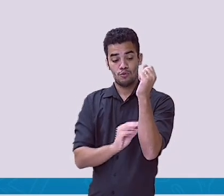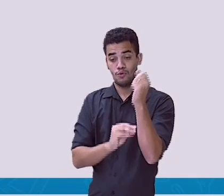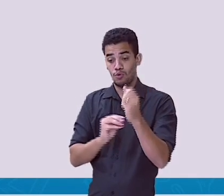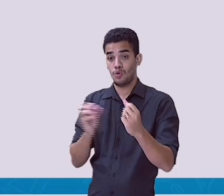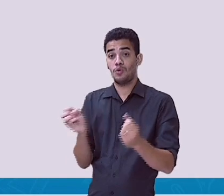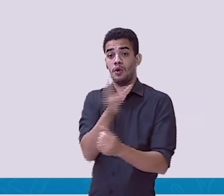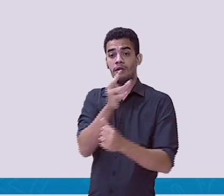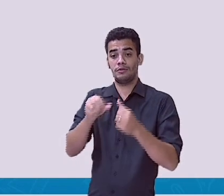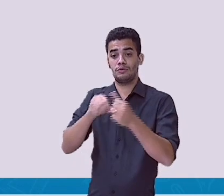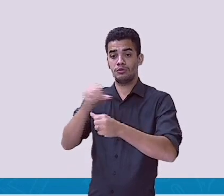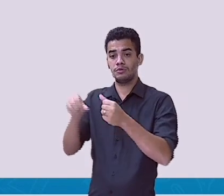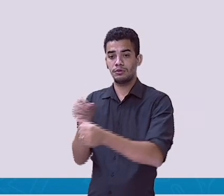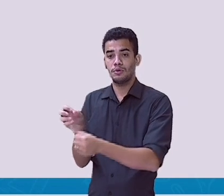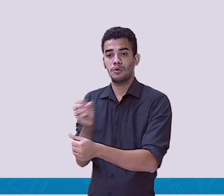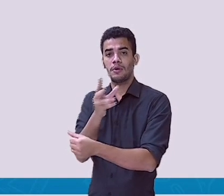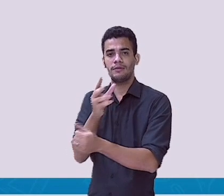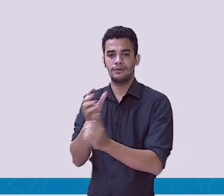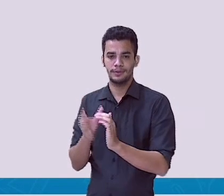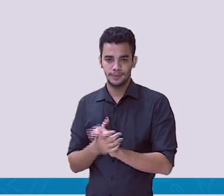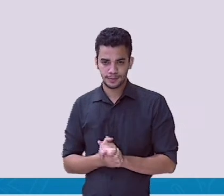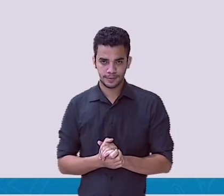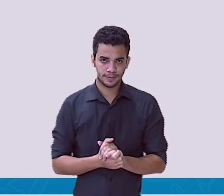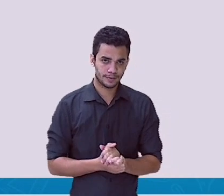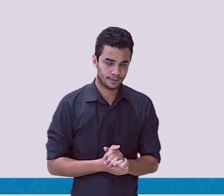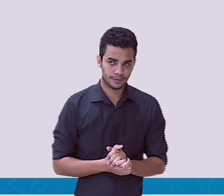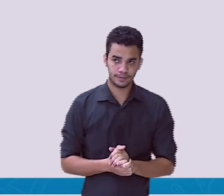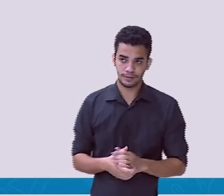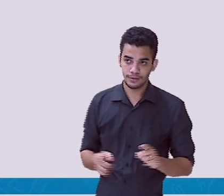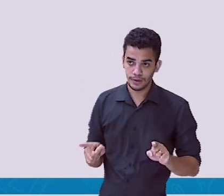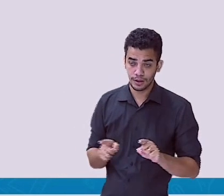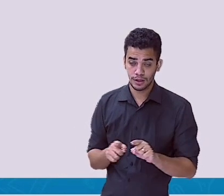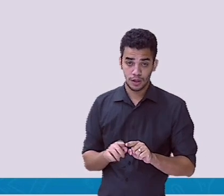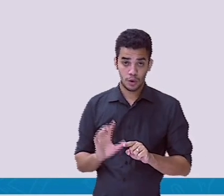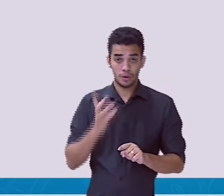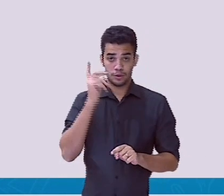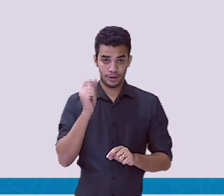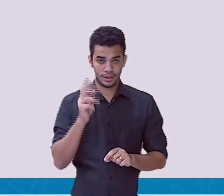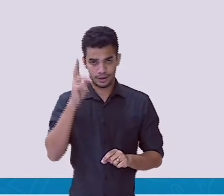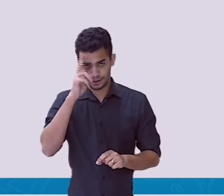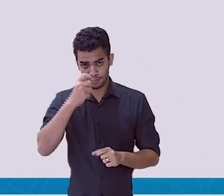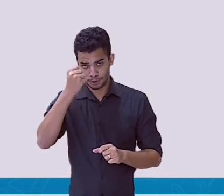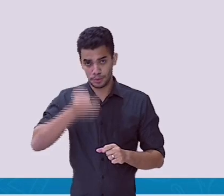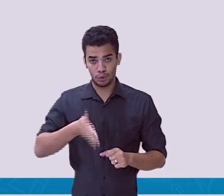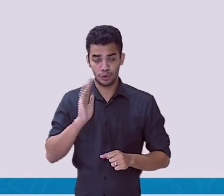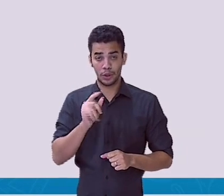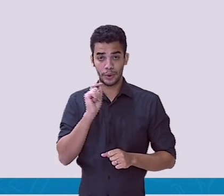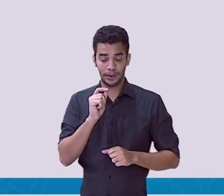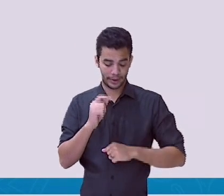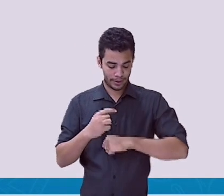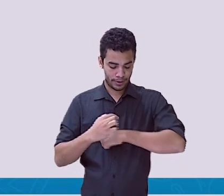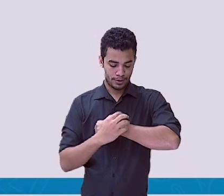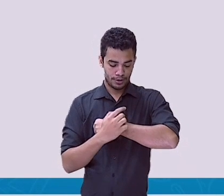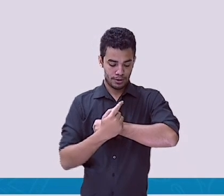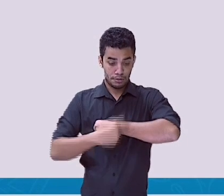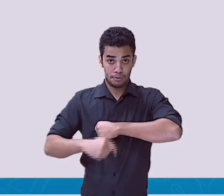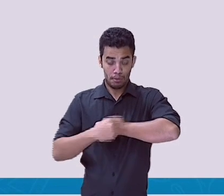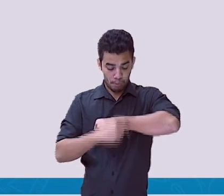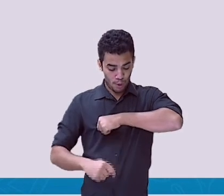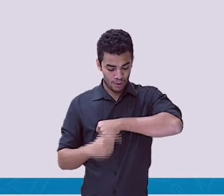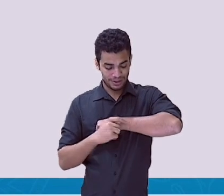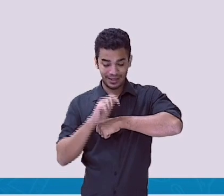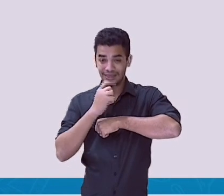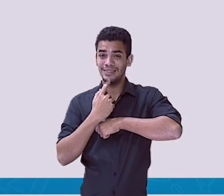sangue. Então, elas participam no processo de coagulação desse sangue. E aí? Houve um ferimento,